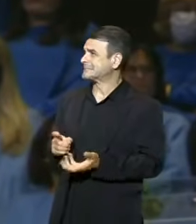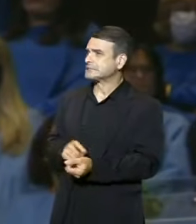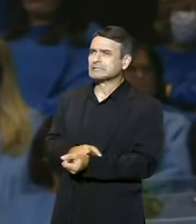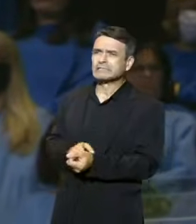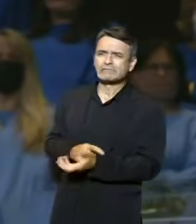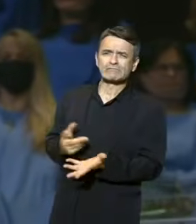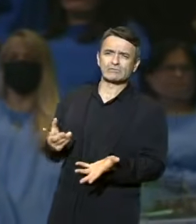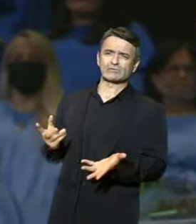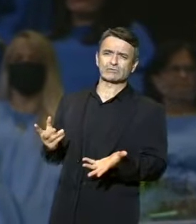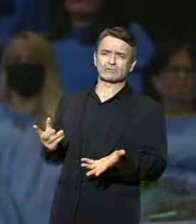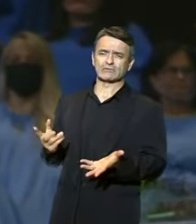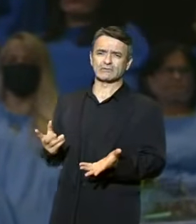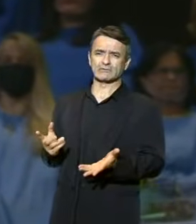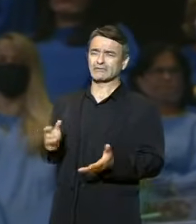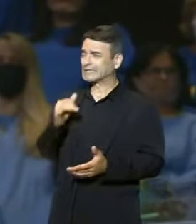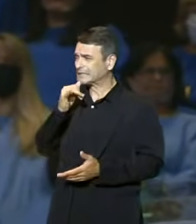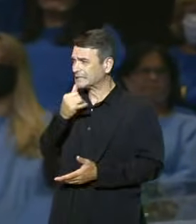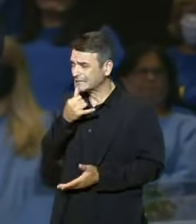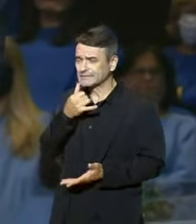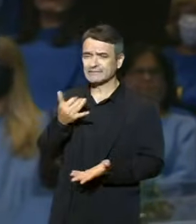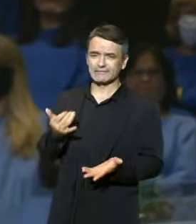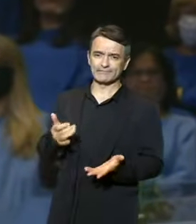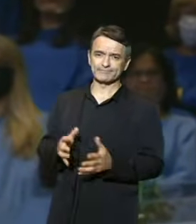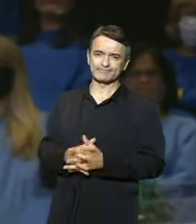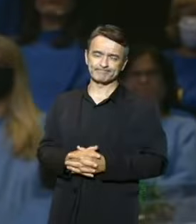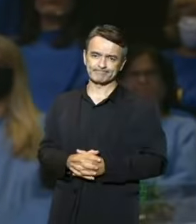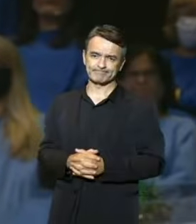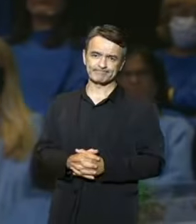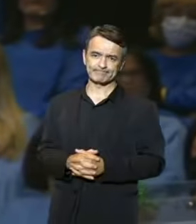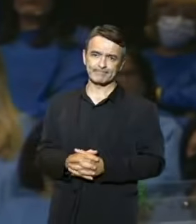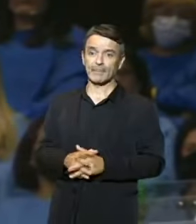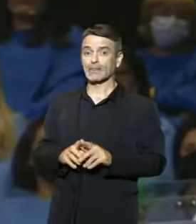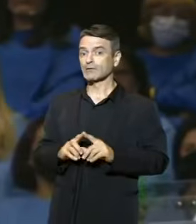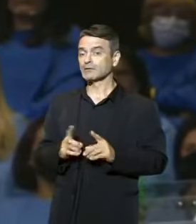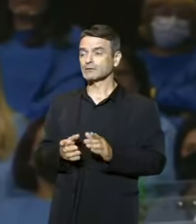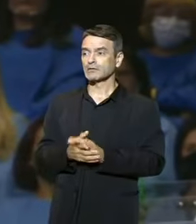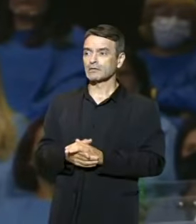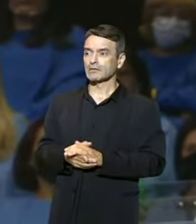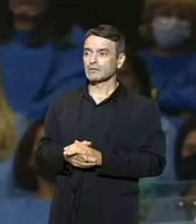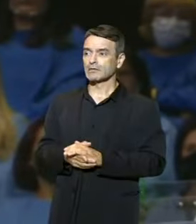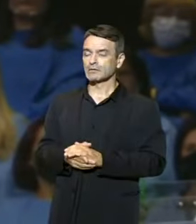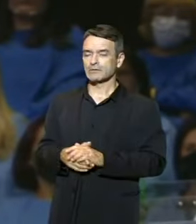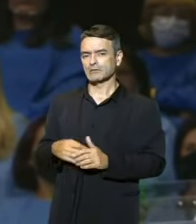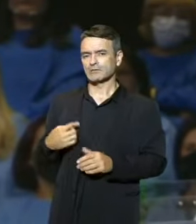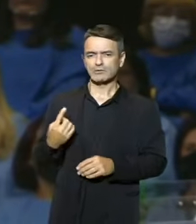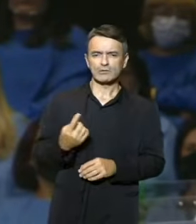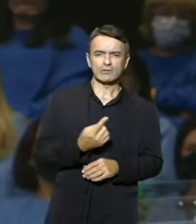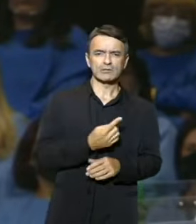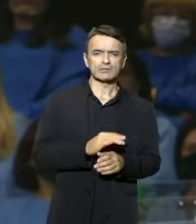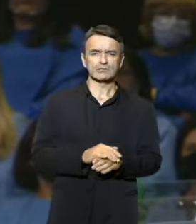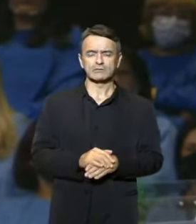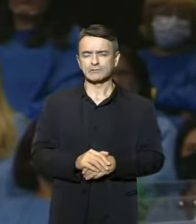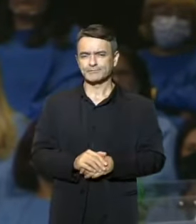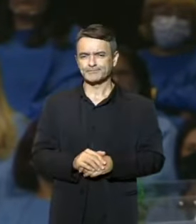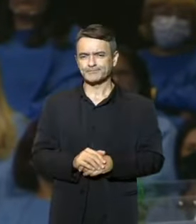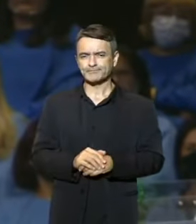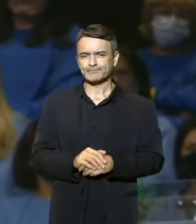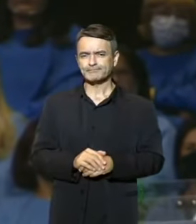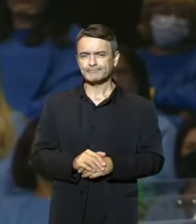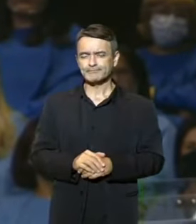E a coisa mais fantástica é que nós não precisamos